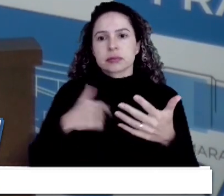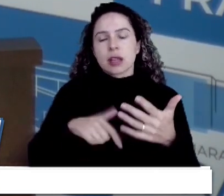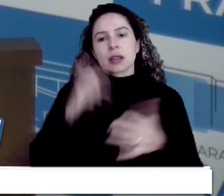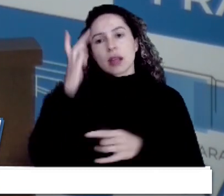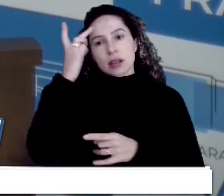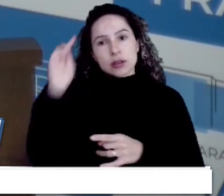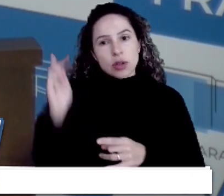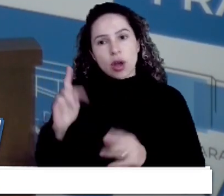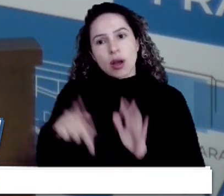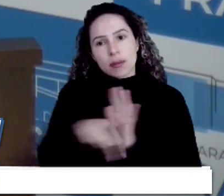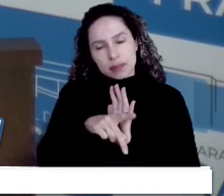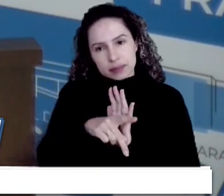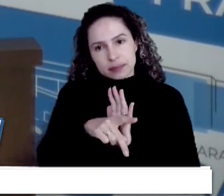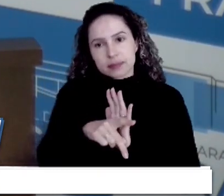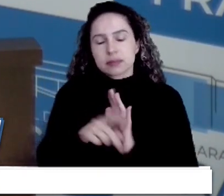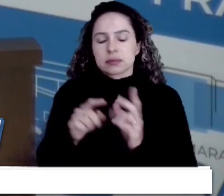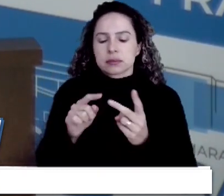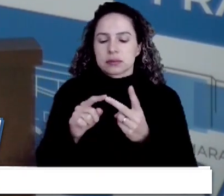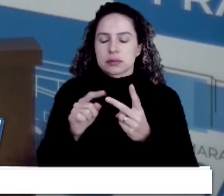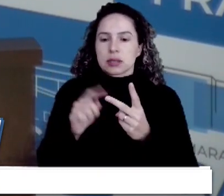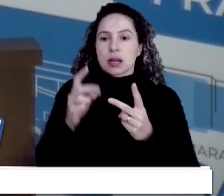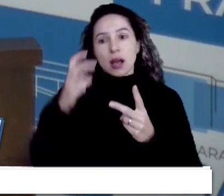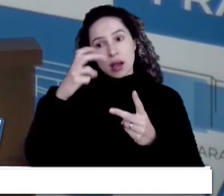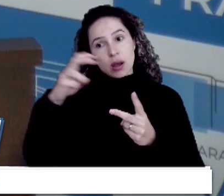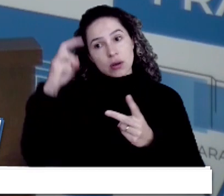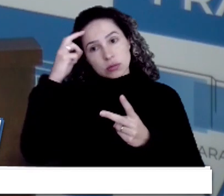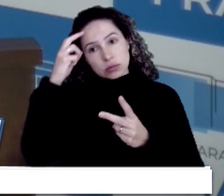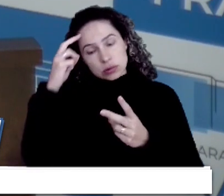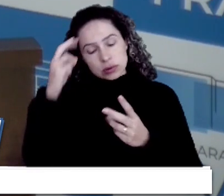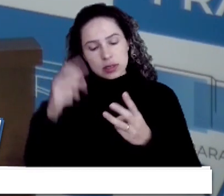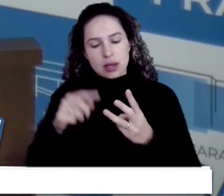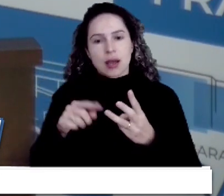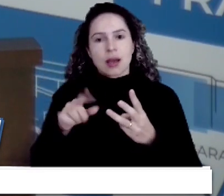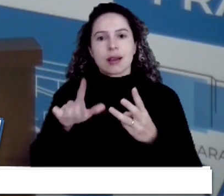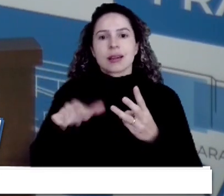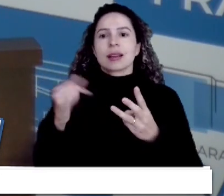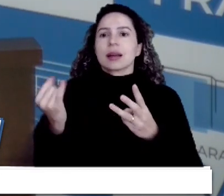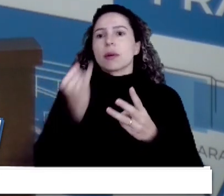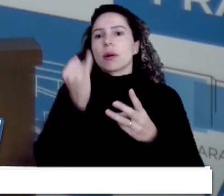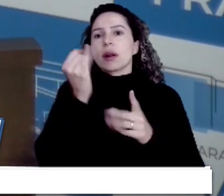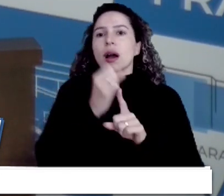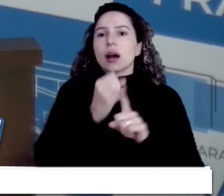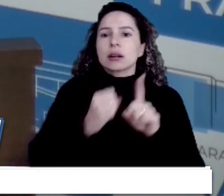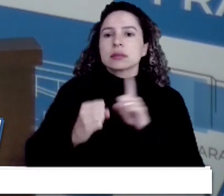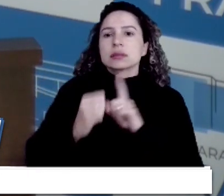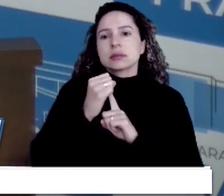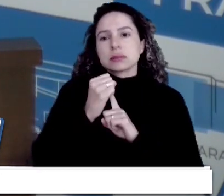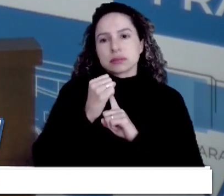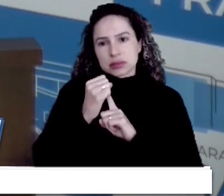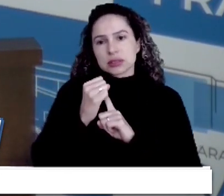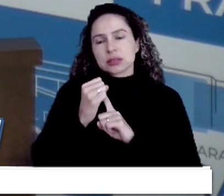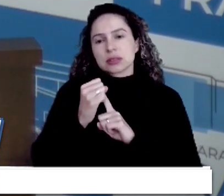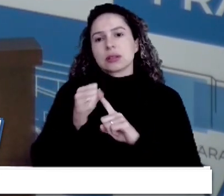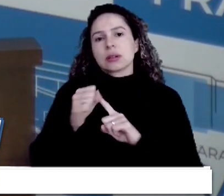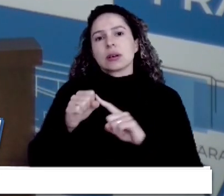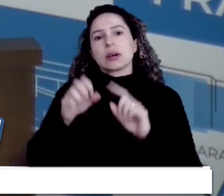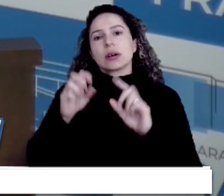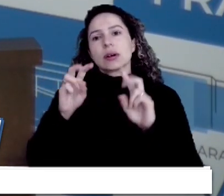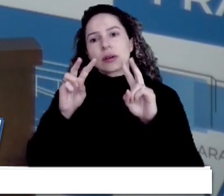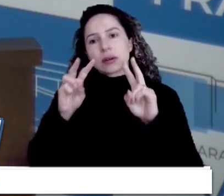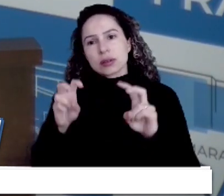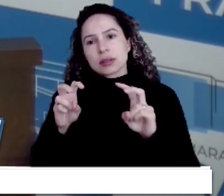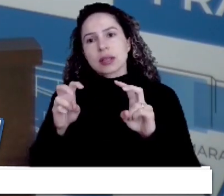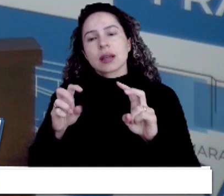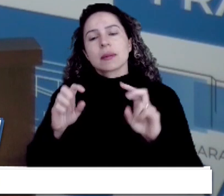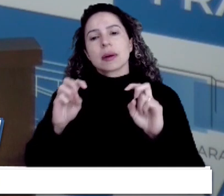singular, esse aspecto cultural e essa importância social motivada